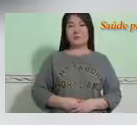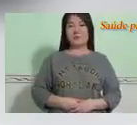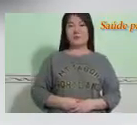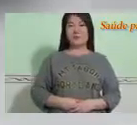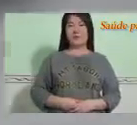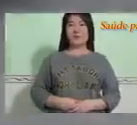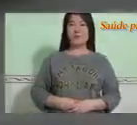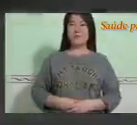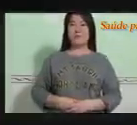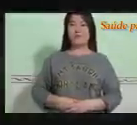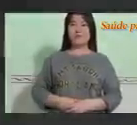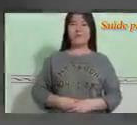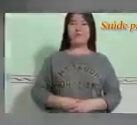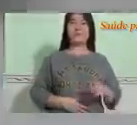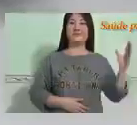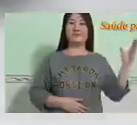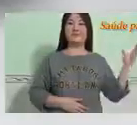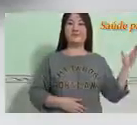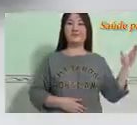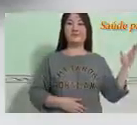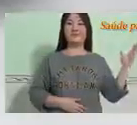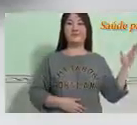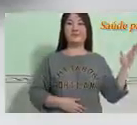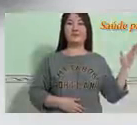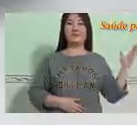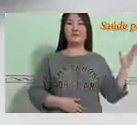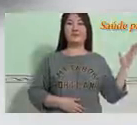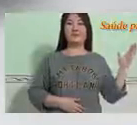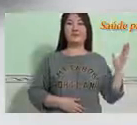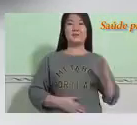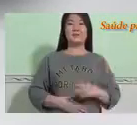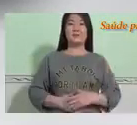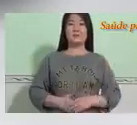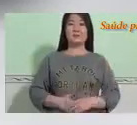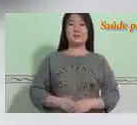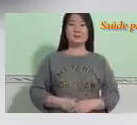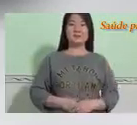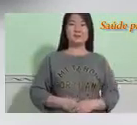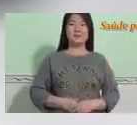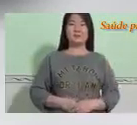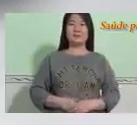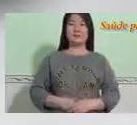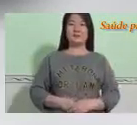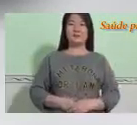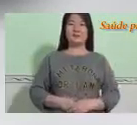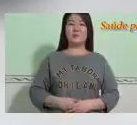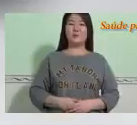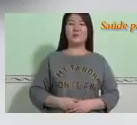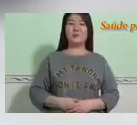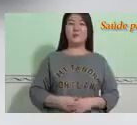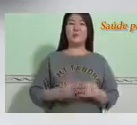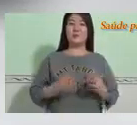fechado infantil é utilizado para avaliar se a criança ou adolescente está no peso ideal, vírgula, podem dose feito nas consultas